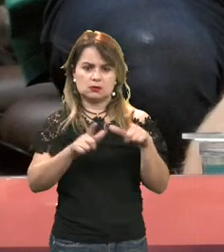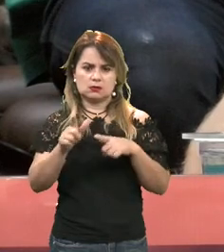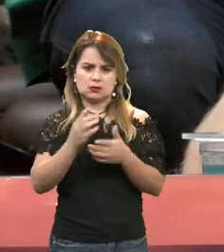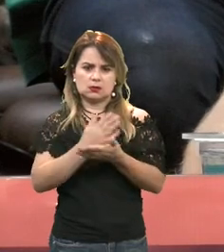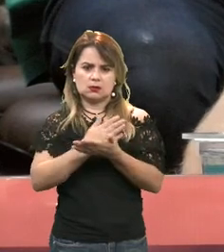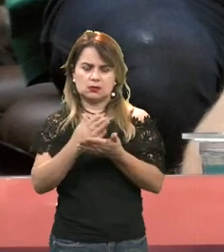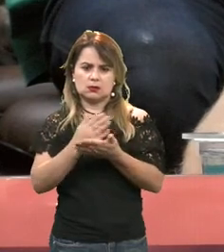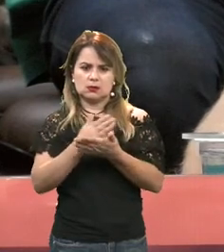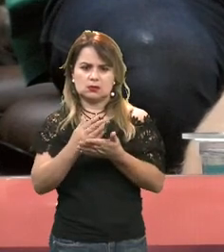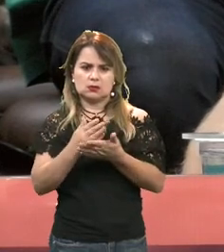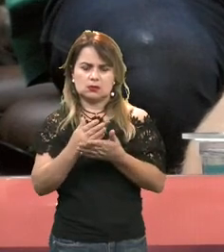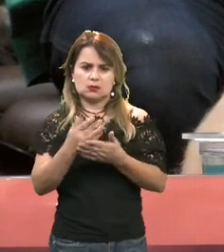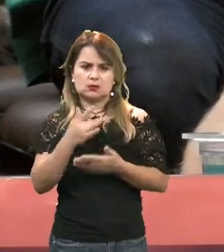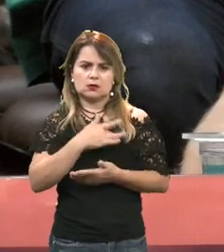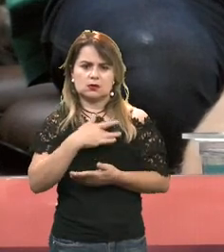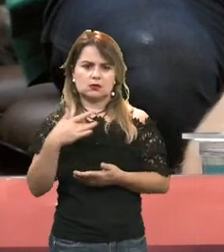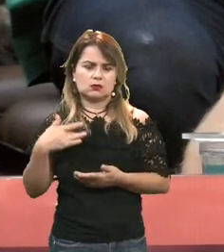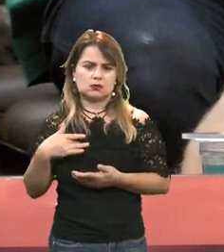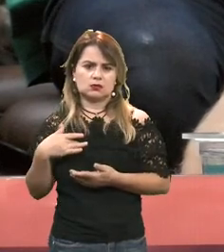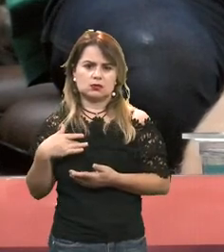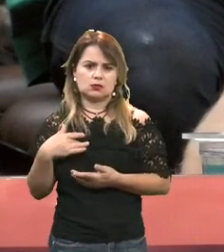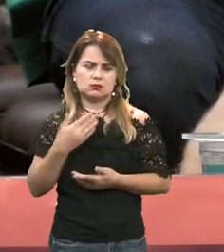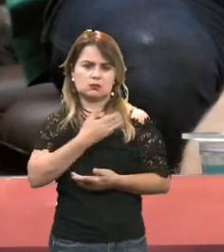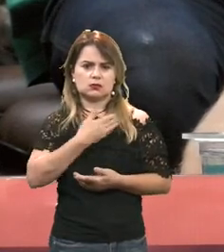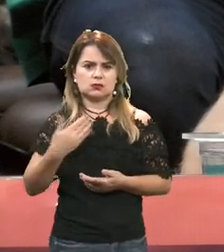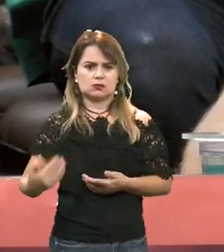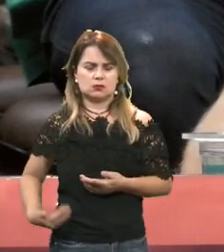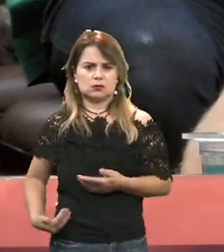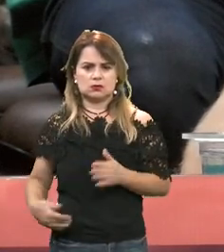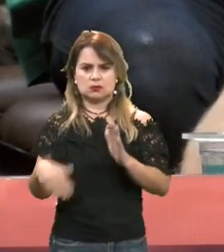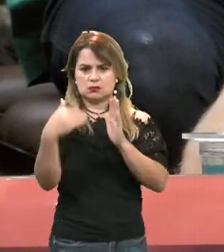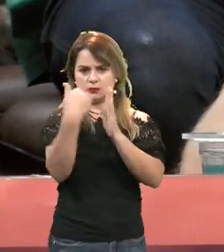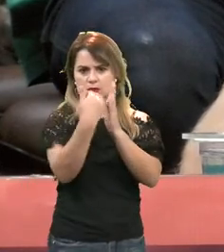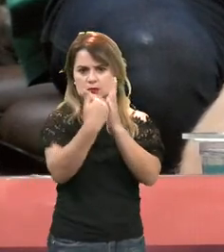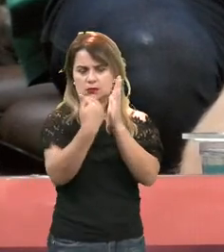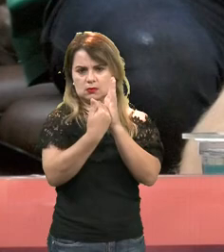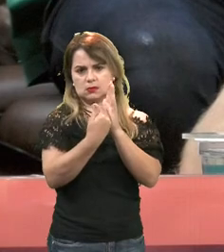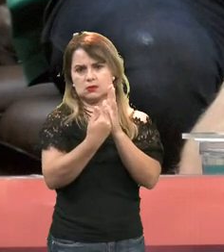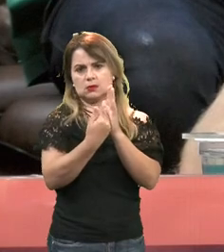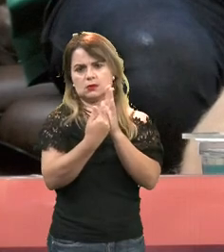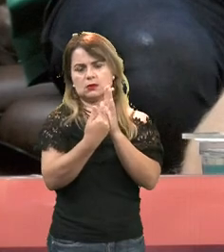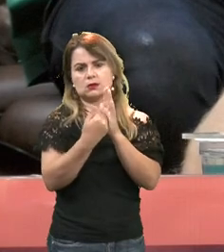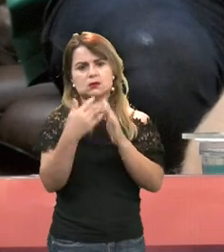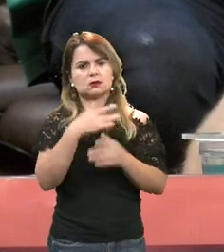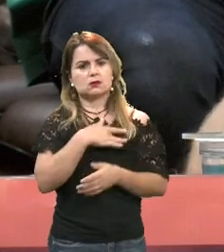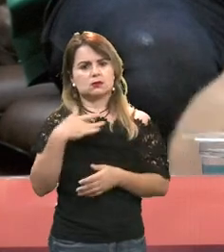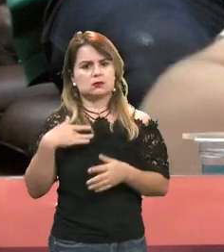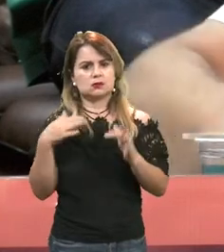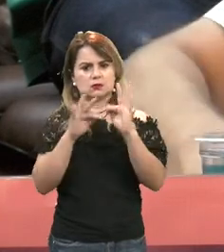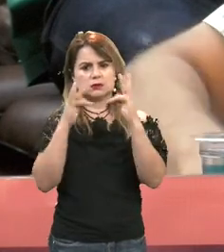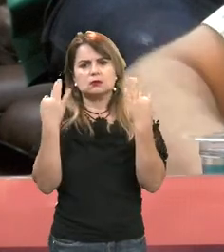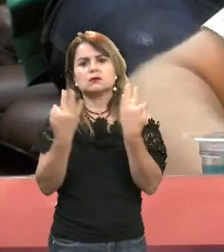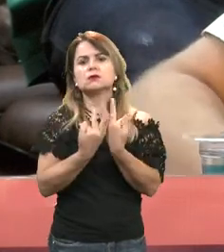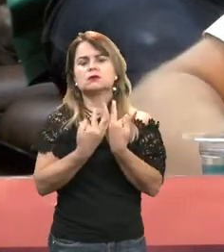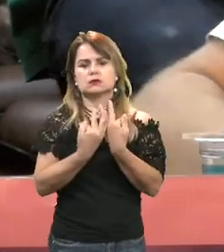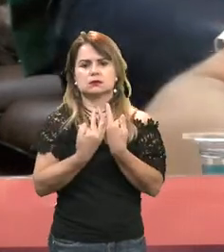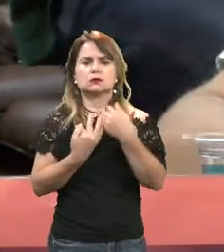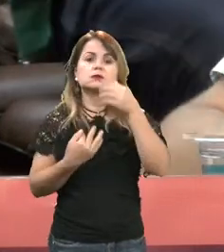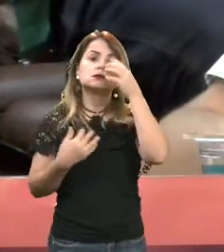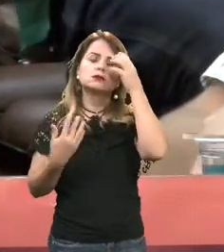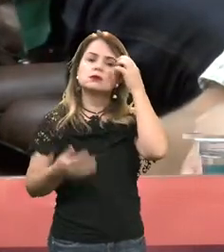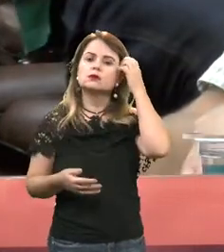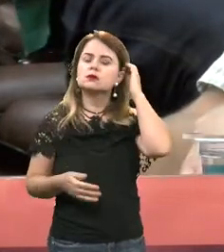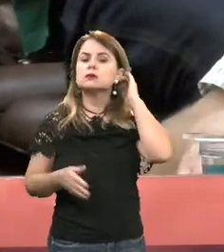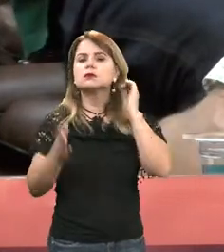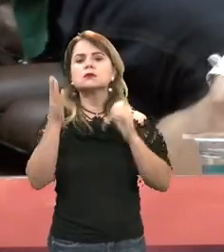saúde pública, no programa Saúde da Família. E essa minha pergunta, eu sei que o ambulatório, eu vi